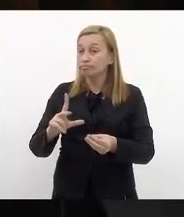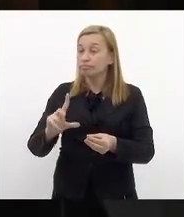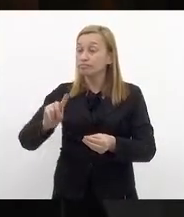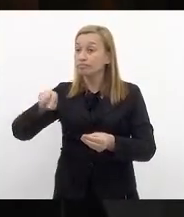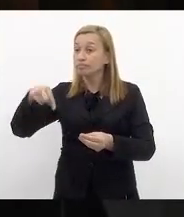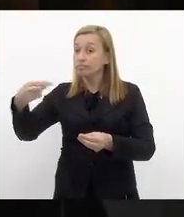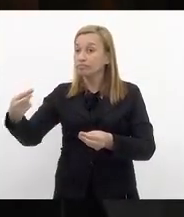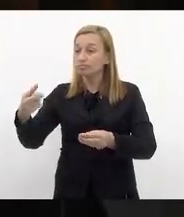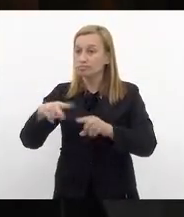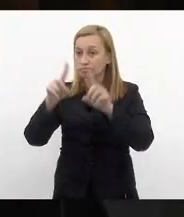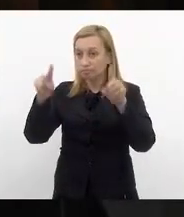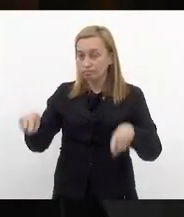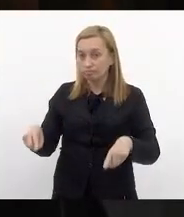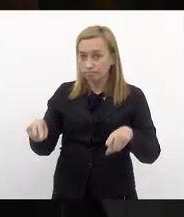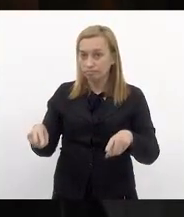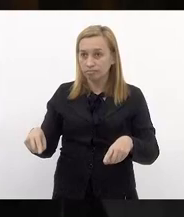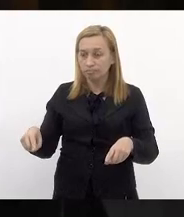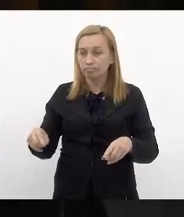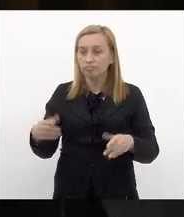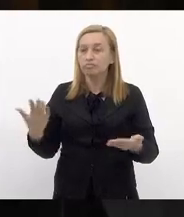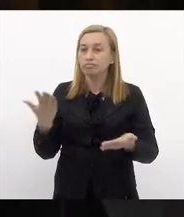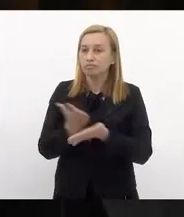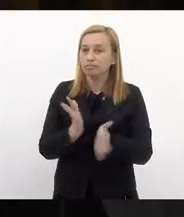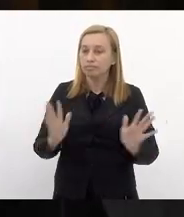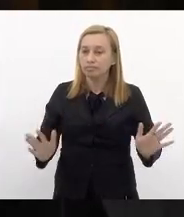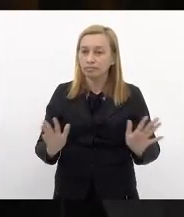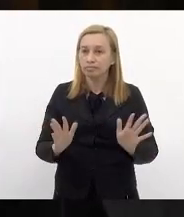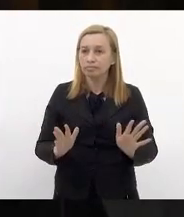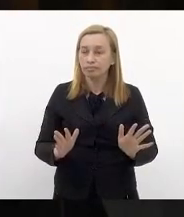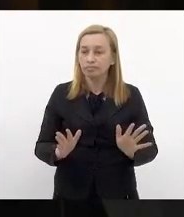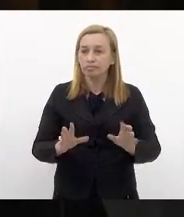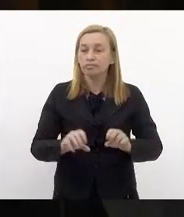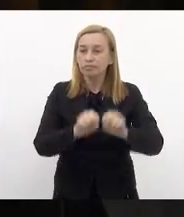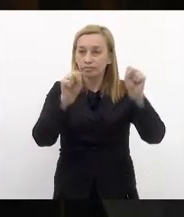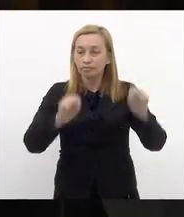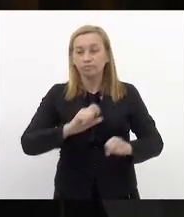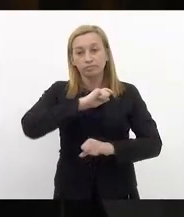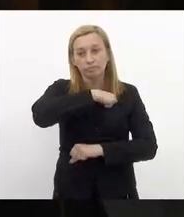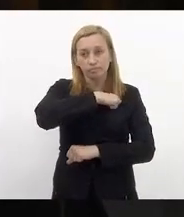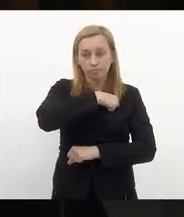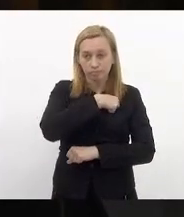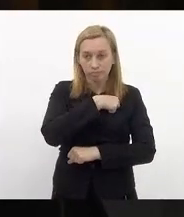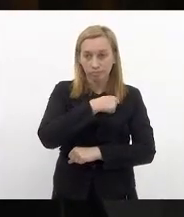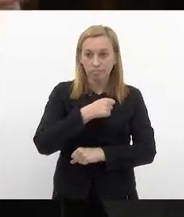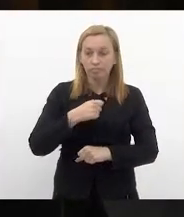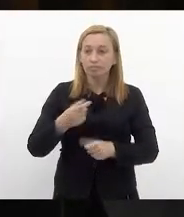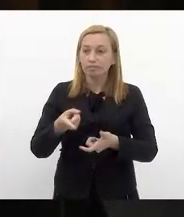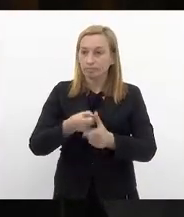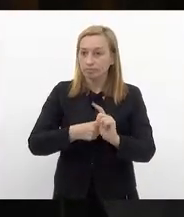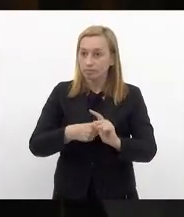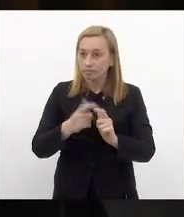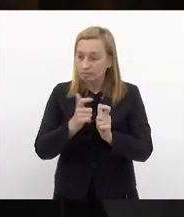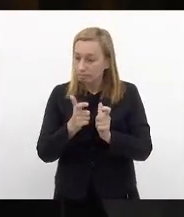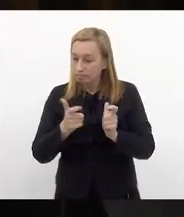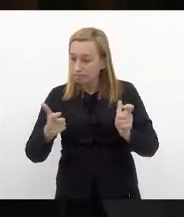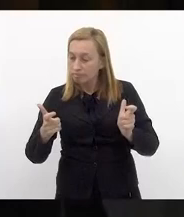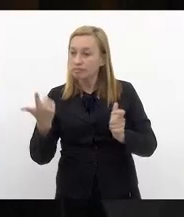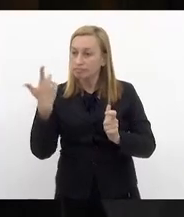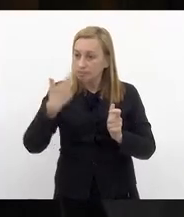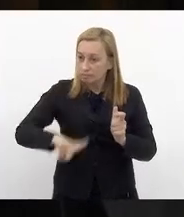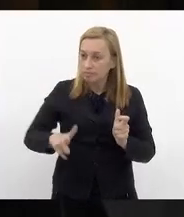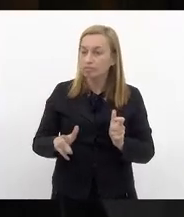servidores. E quando acabar o regime de recuperação fiscal e a dívida pública explodir novamente no nosso colo,